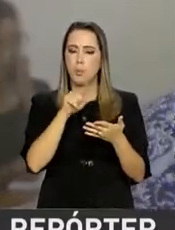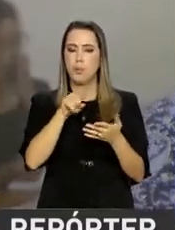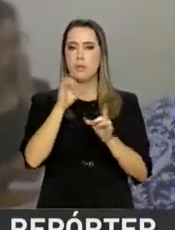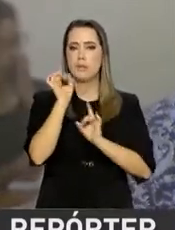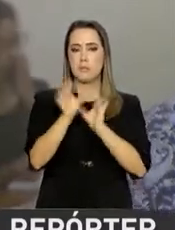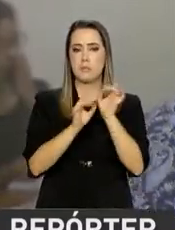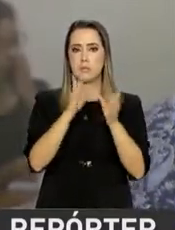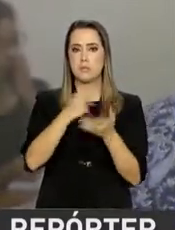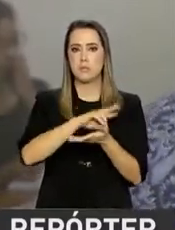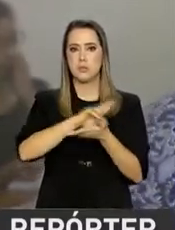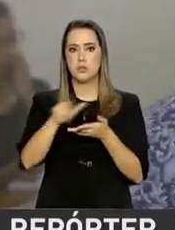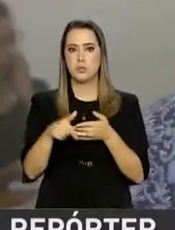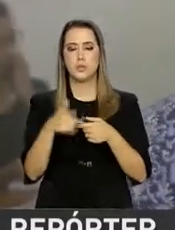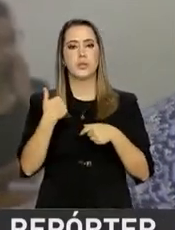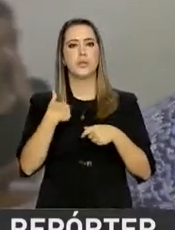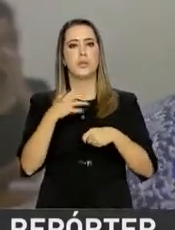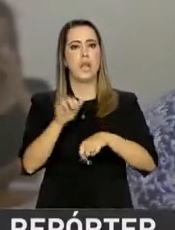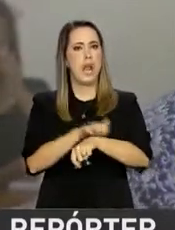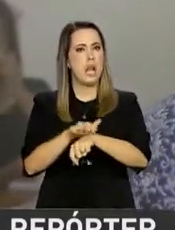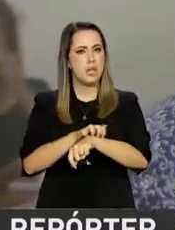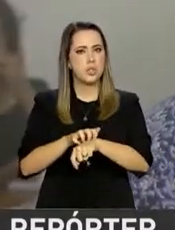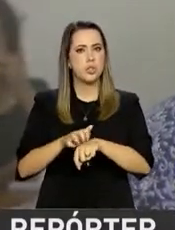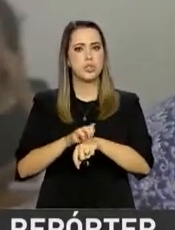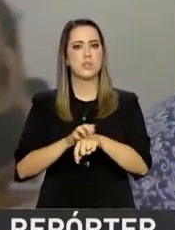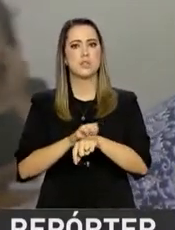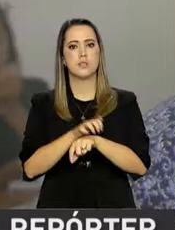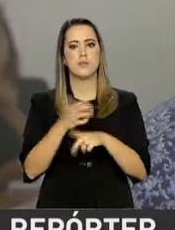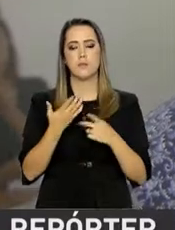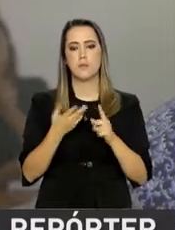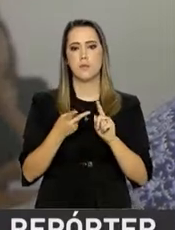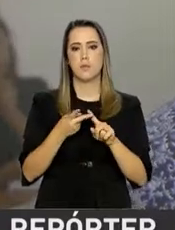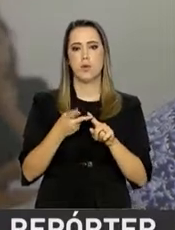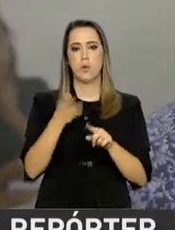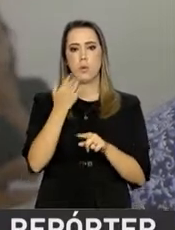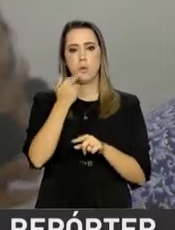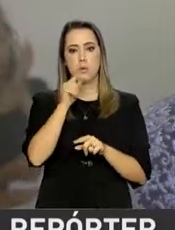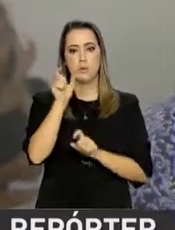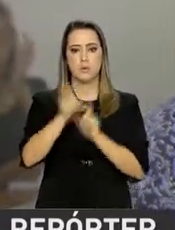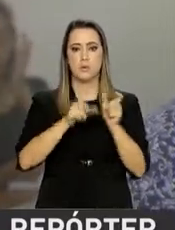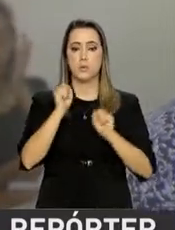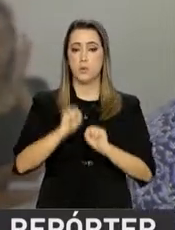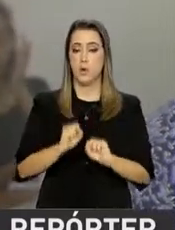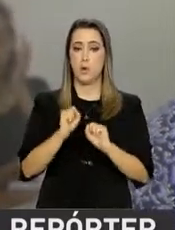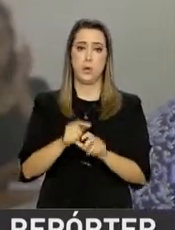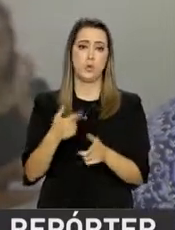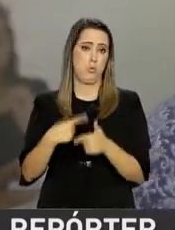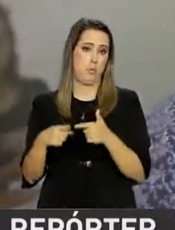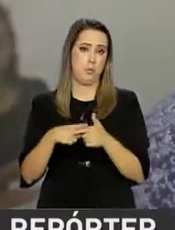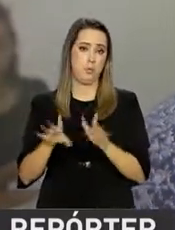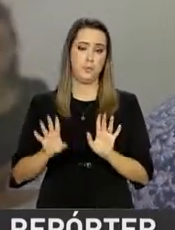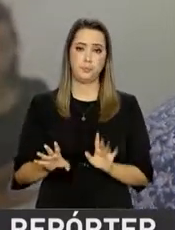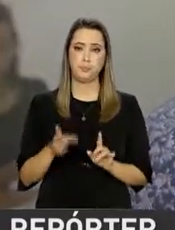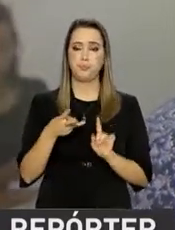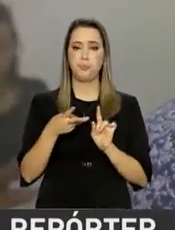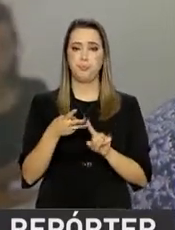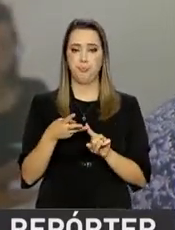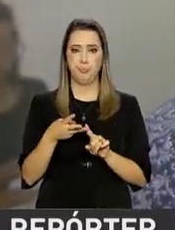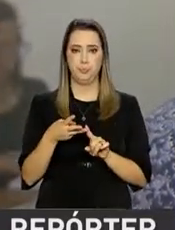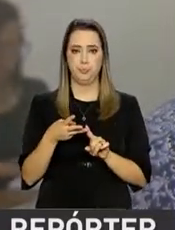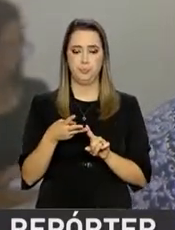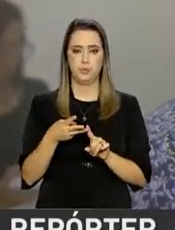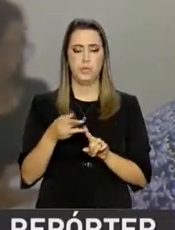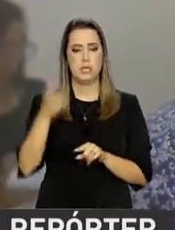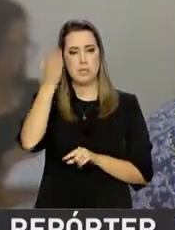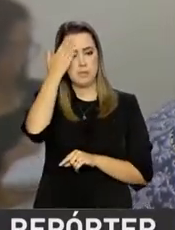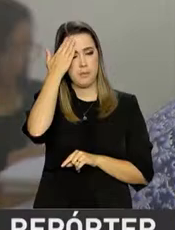incluem itens alergênicos que inclua é comidas que as pessoas possam não tem problemas eles também têm que